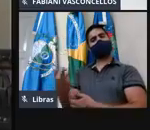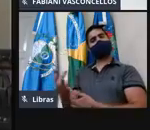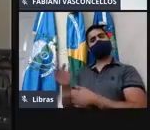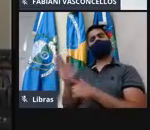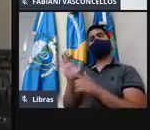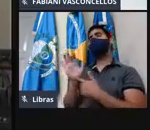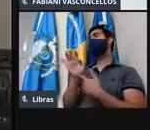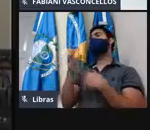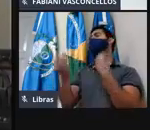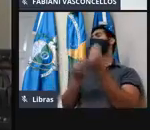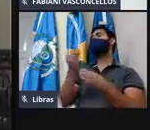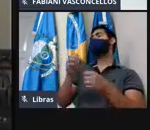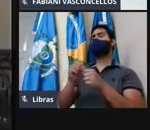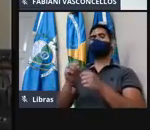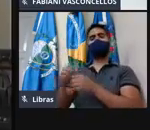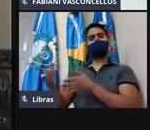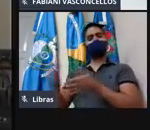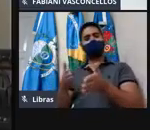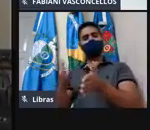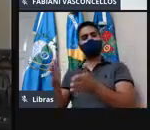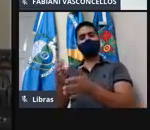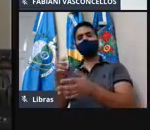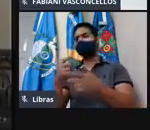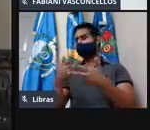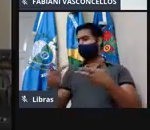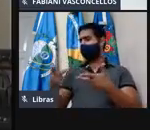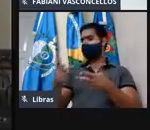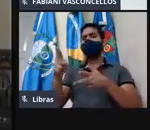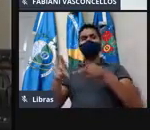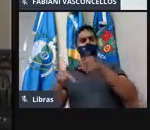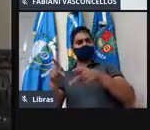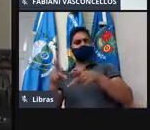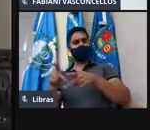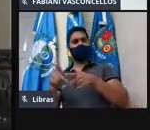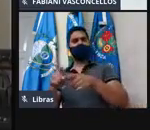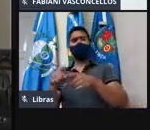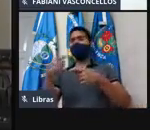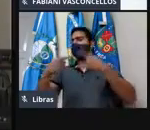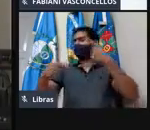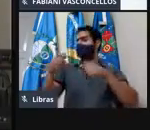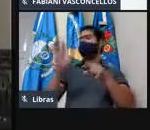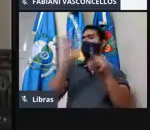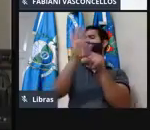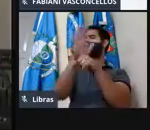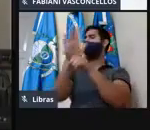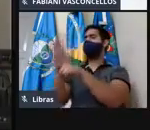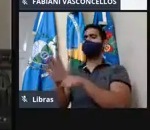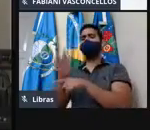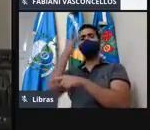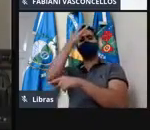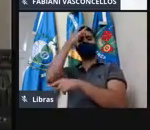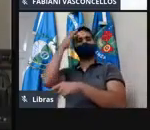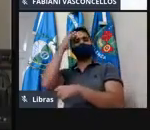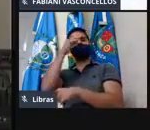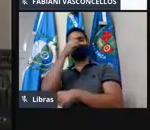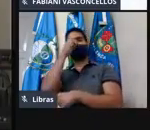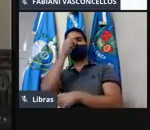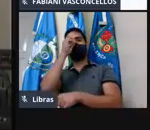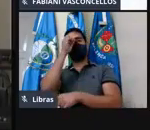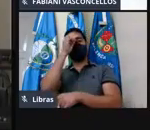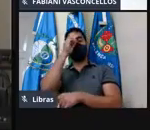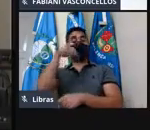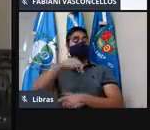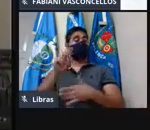mostrar como é que é feito o caminho, para mostrar que isso é uma política pública, é uma política que vai beneficiar as pessoas aqui